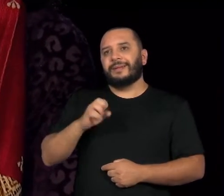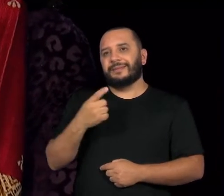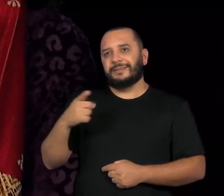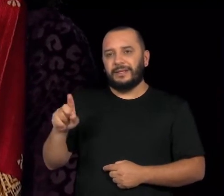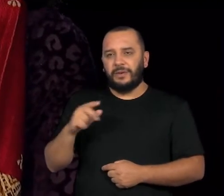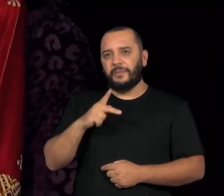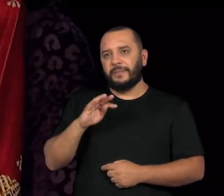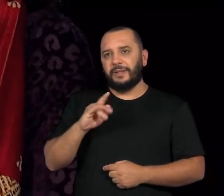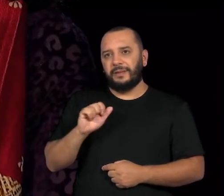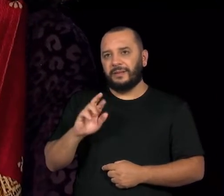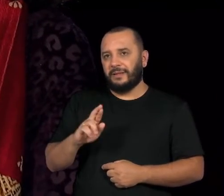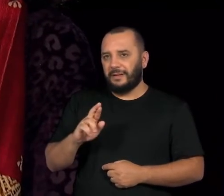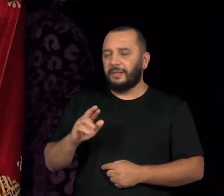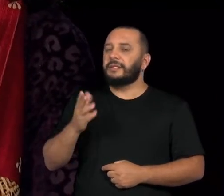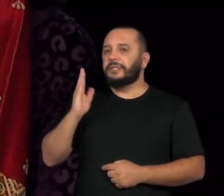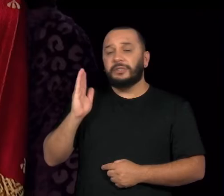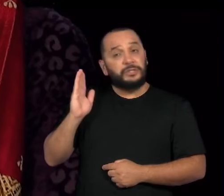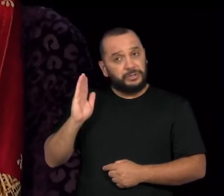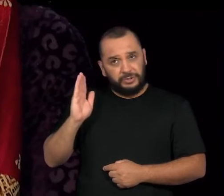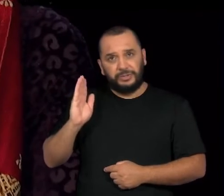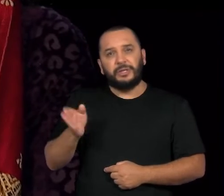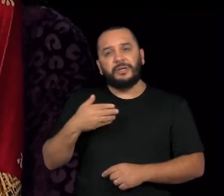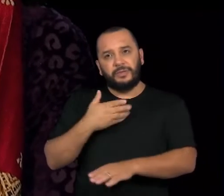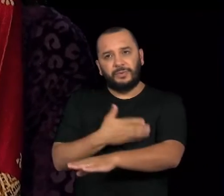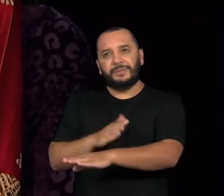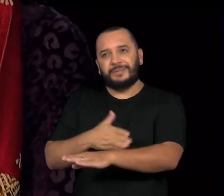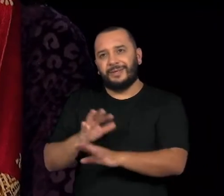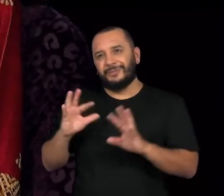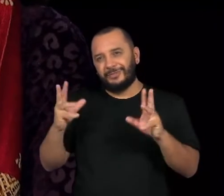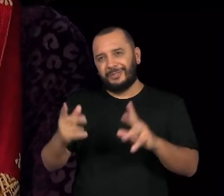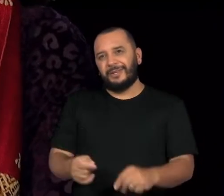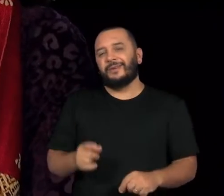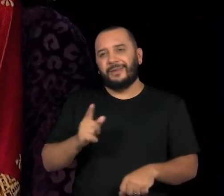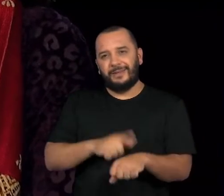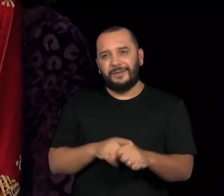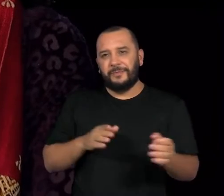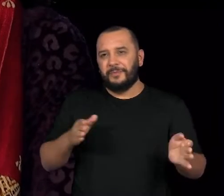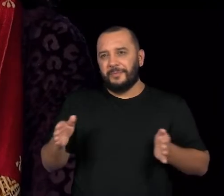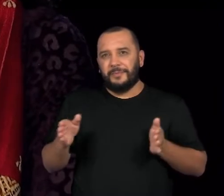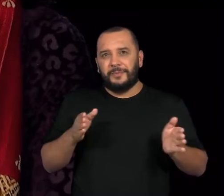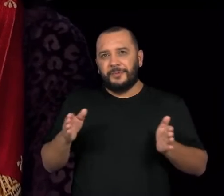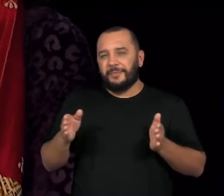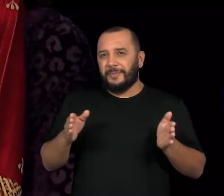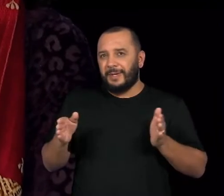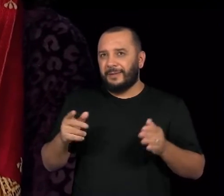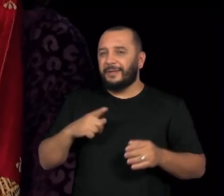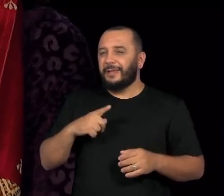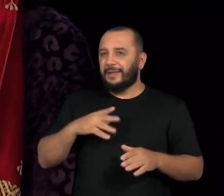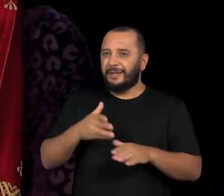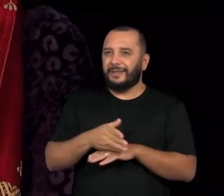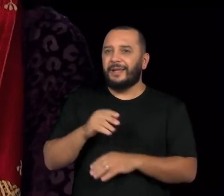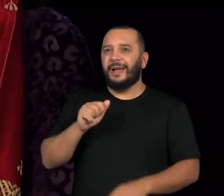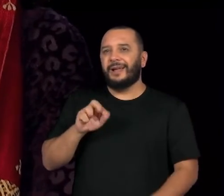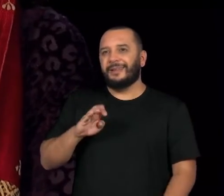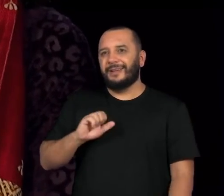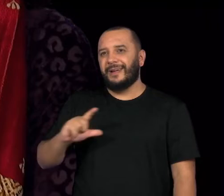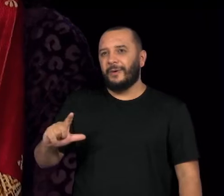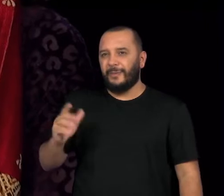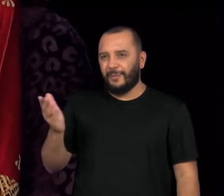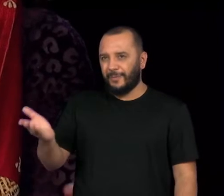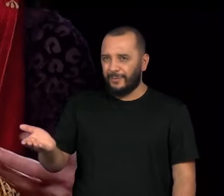já no ensaio geral, que é o momento em que entra o Ariel em cena, na